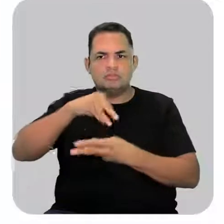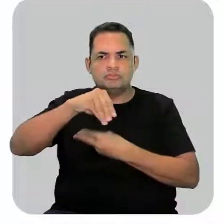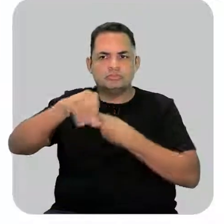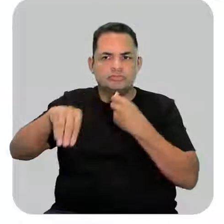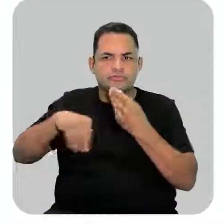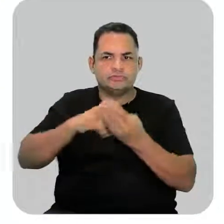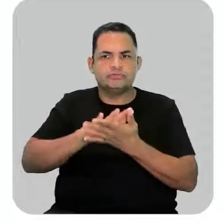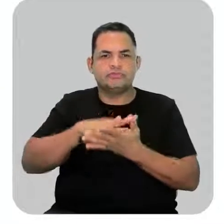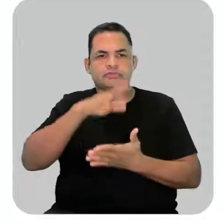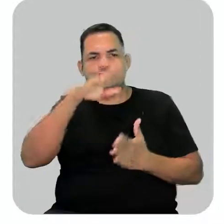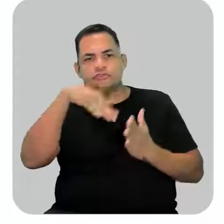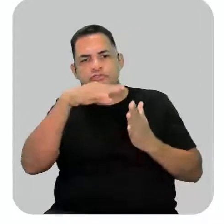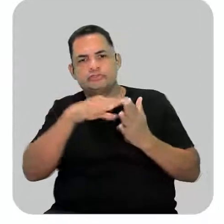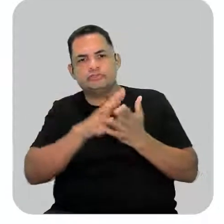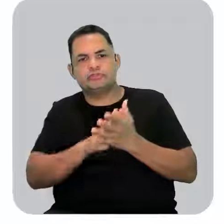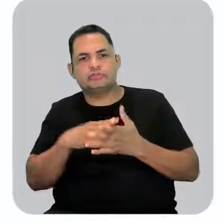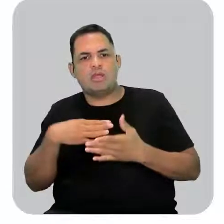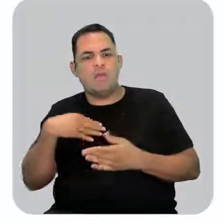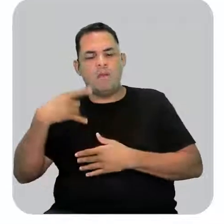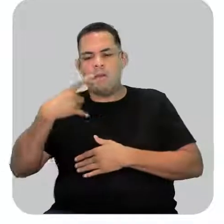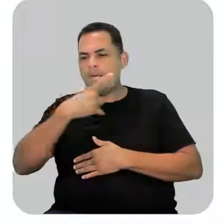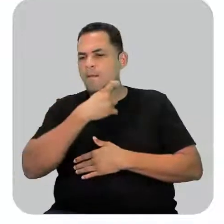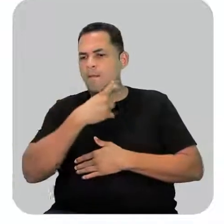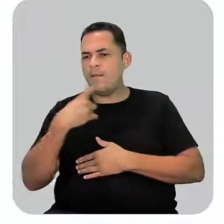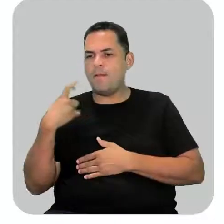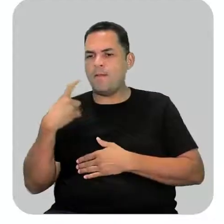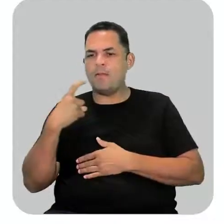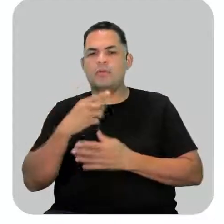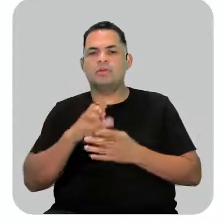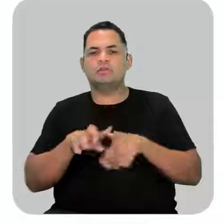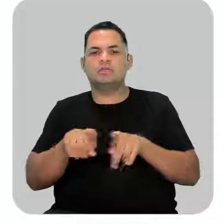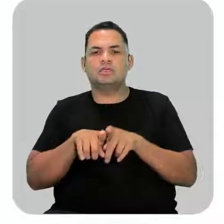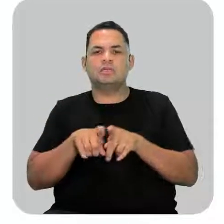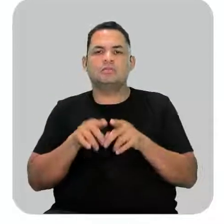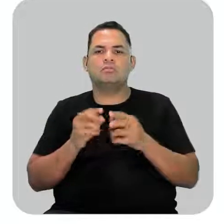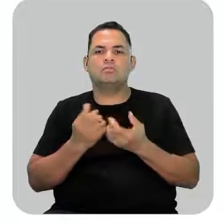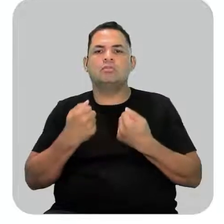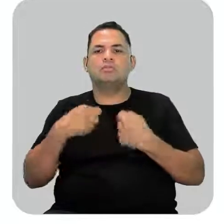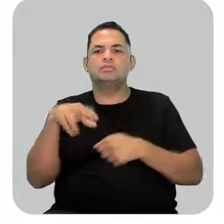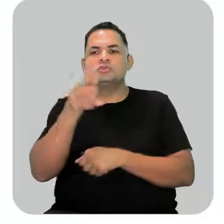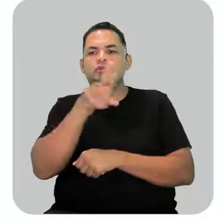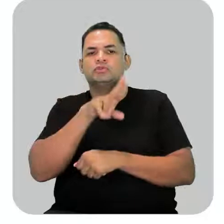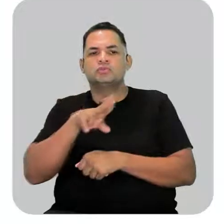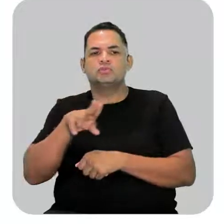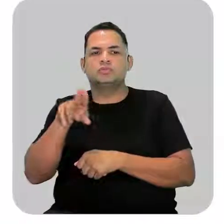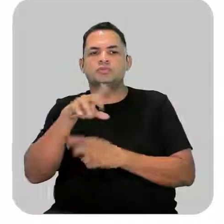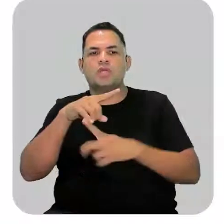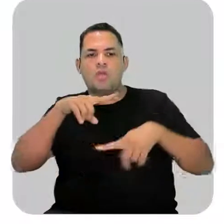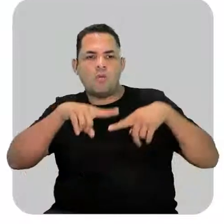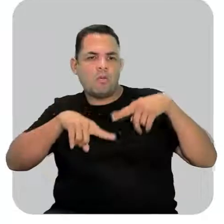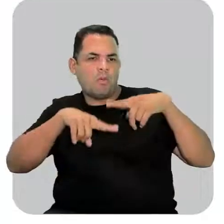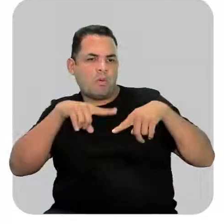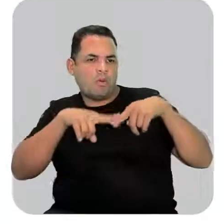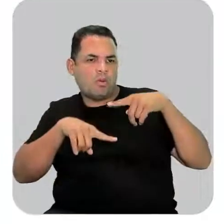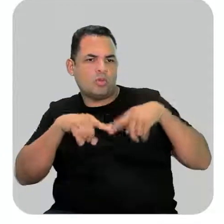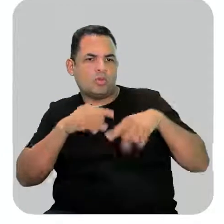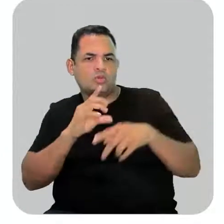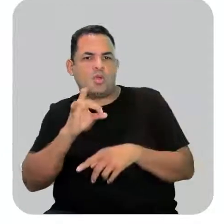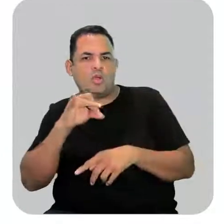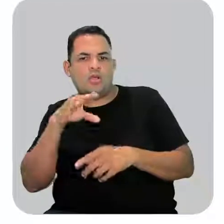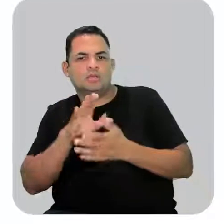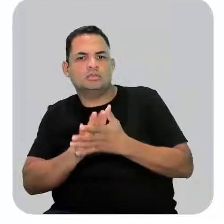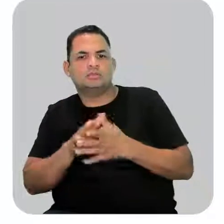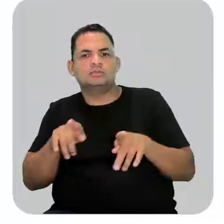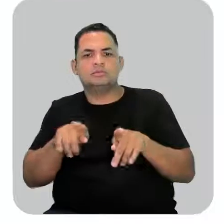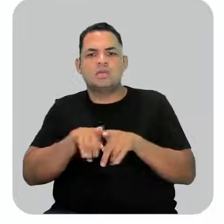de tintas, vernizes e perfumes. Ainda pode ser utilizado em síntese de produtos orgânicos, como